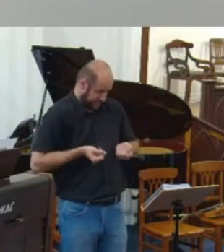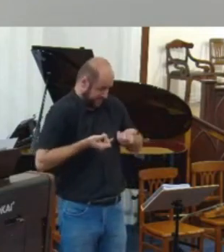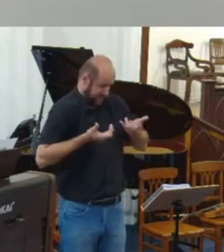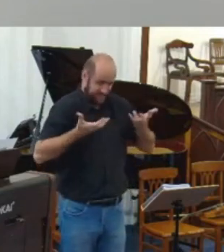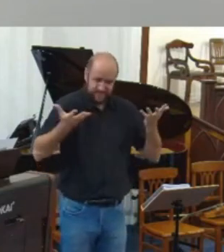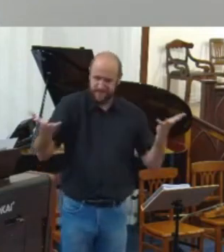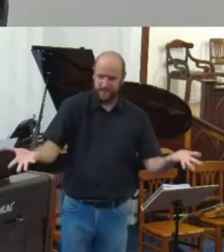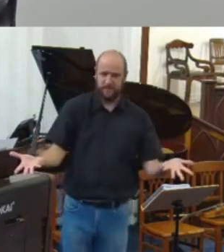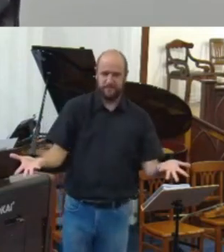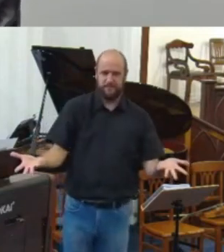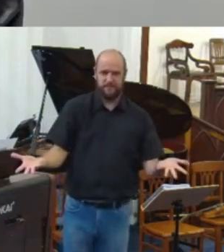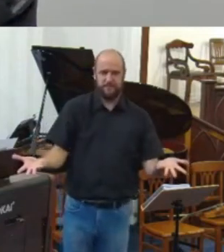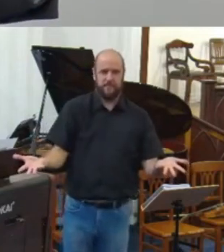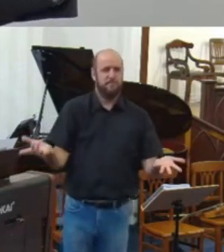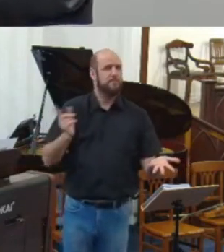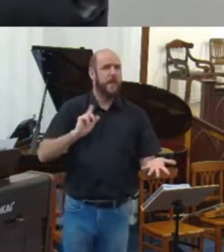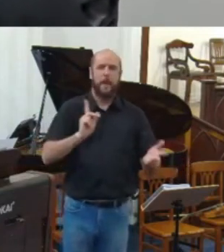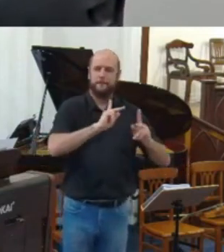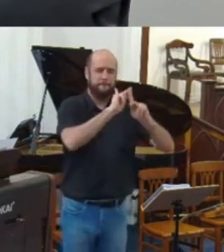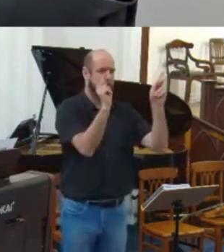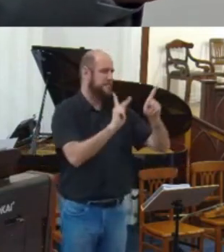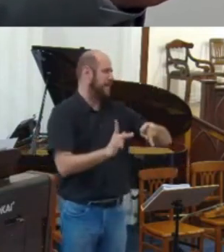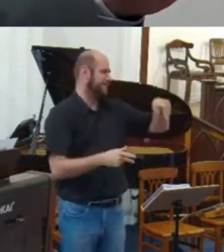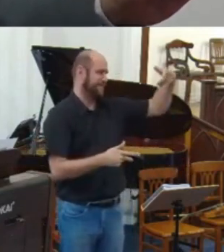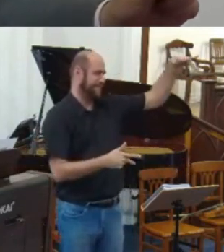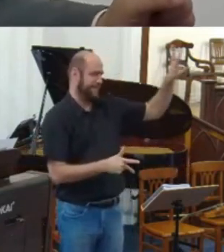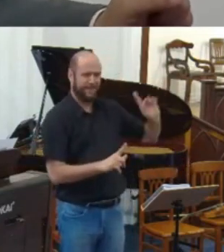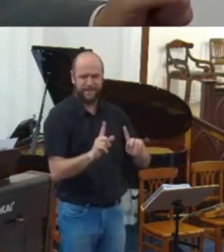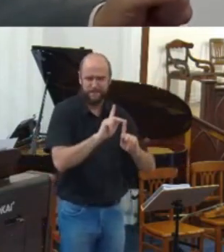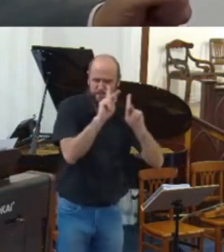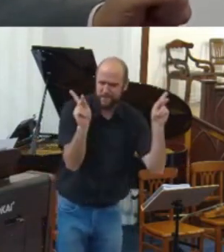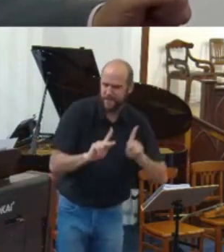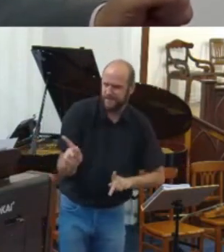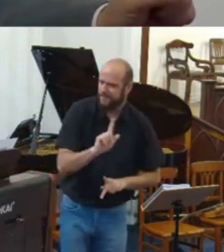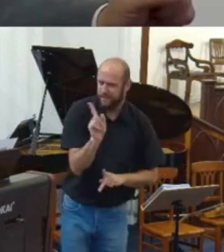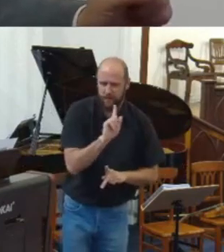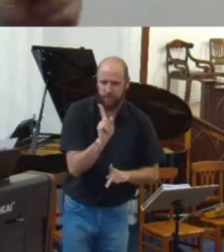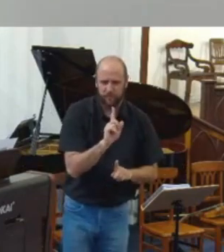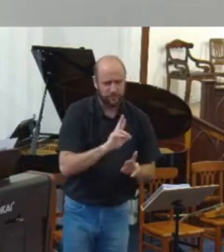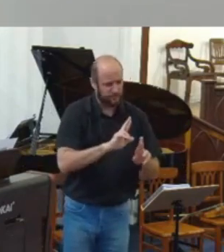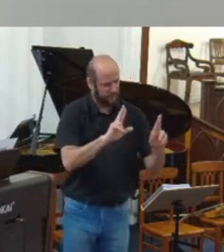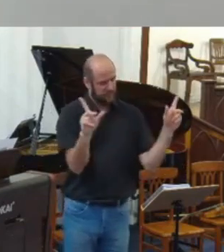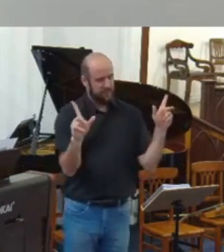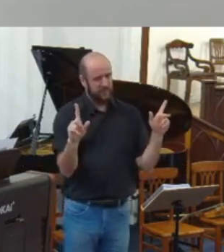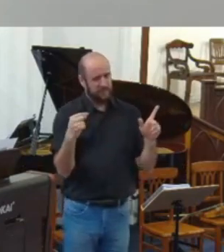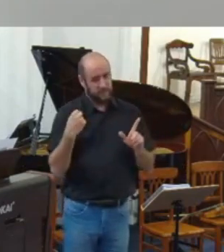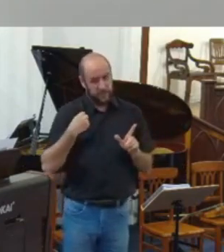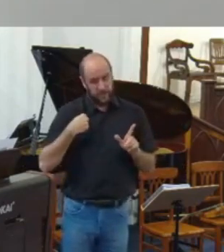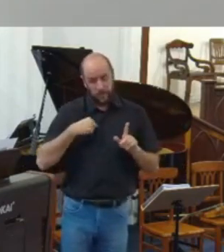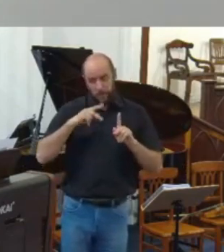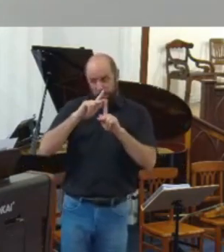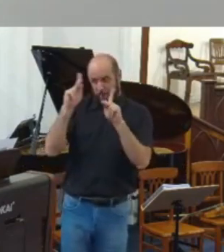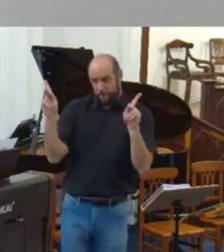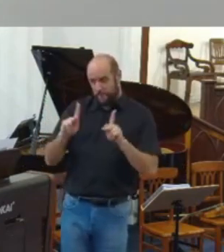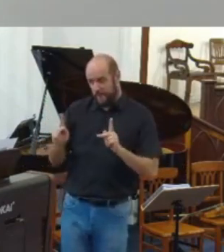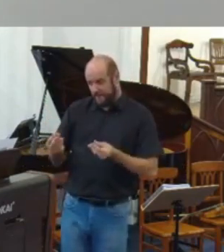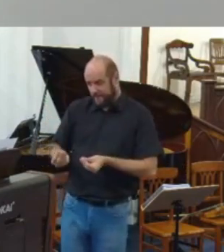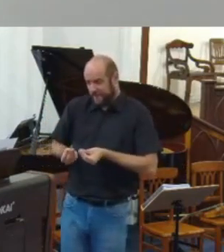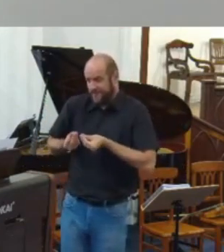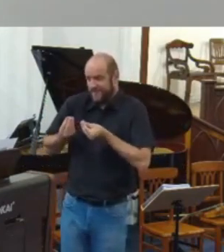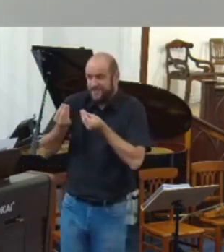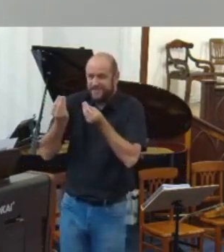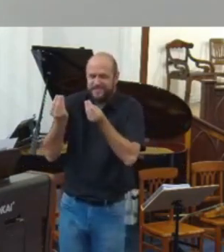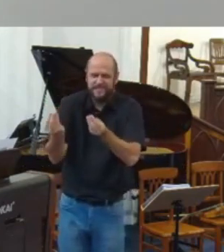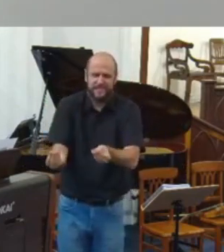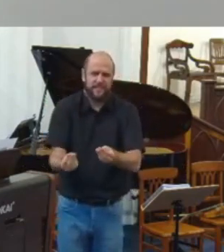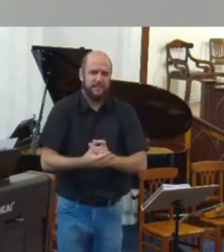paz. Não é a paz como a paz que o mundo dá. Eu vos deixo esta paz.